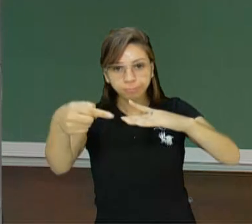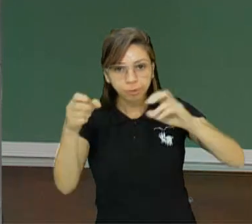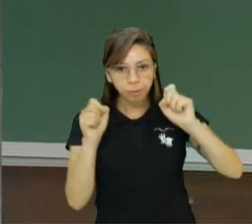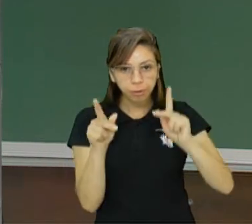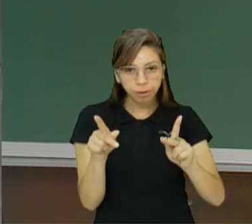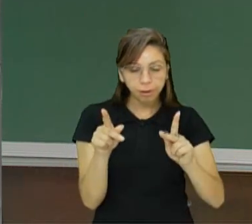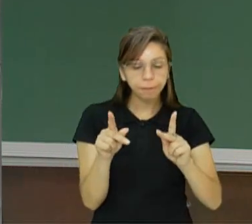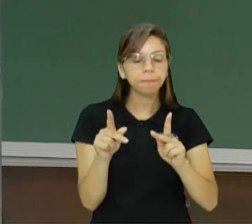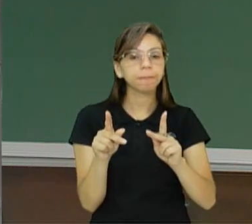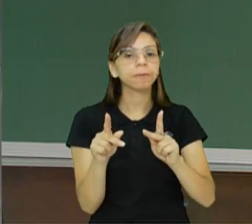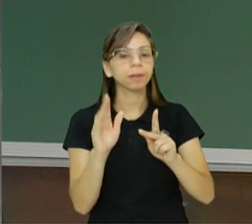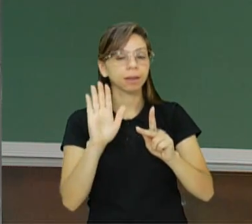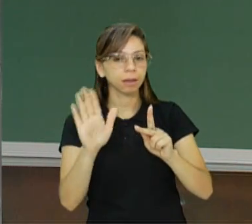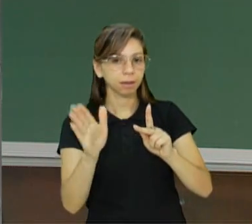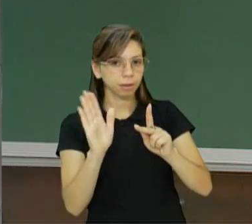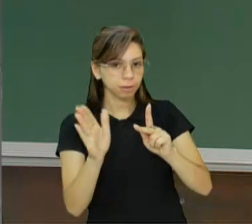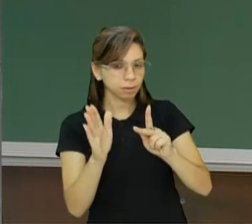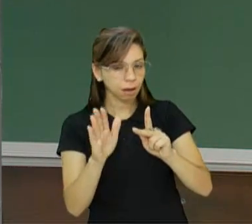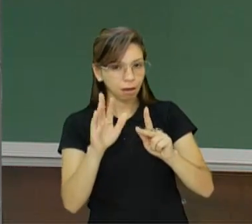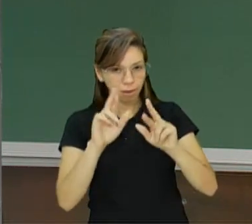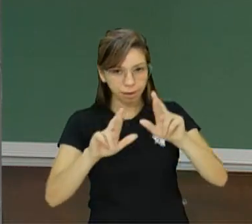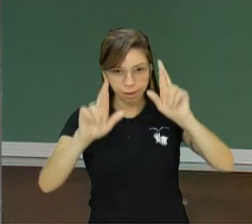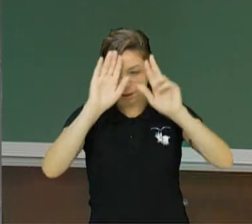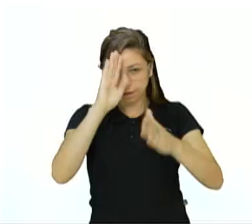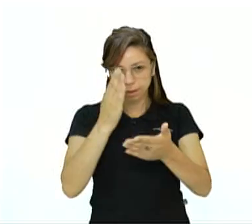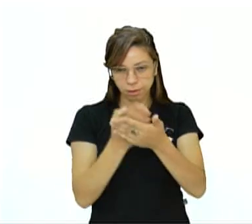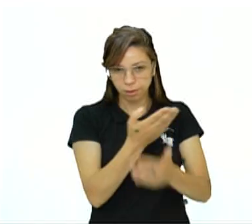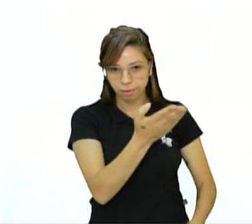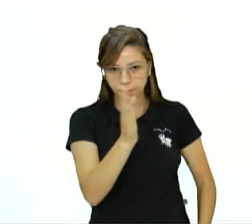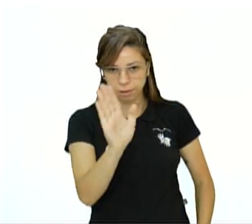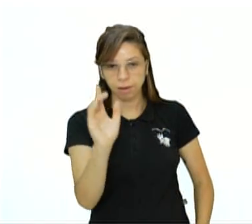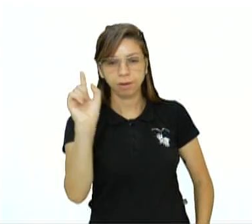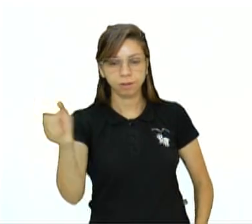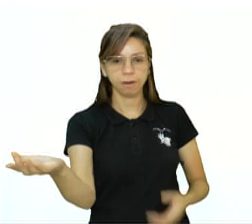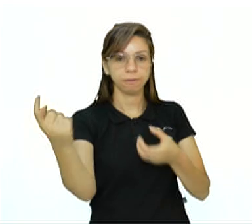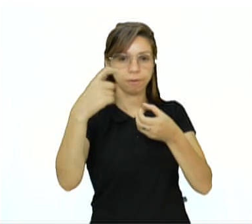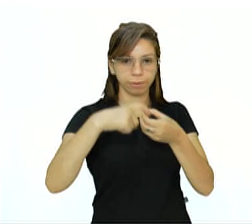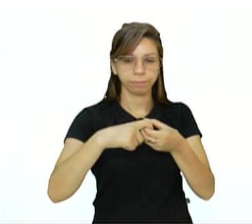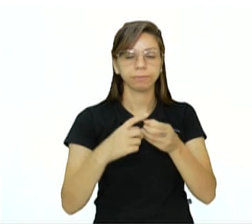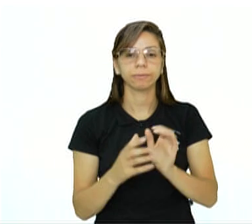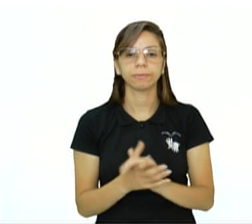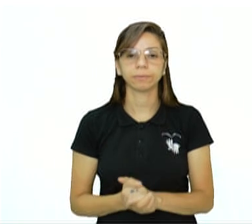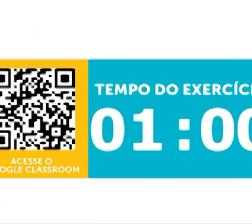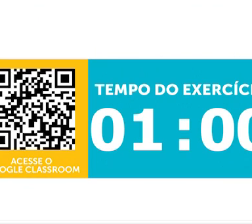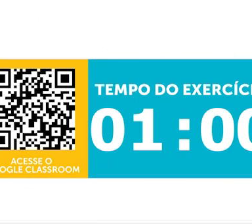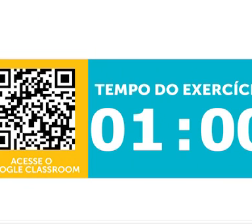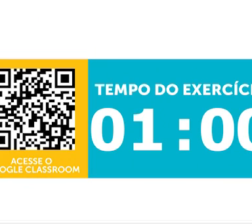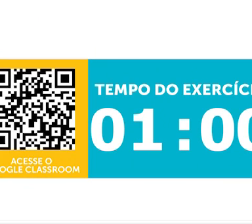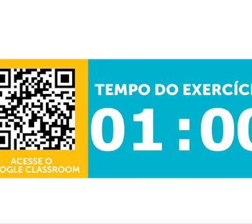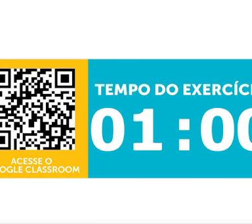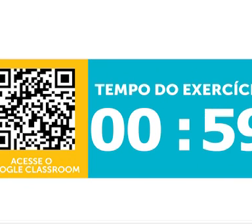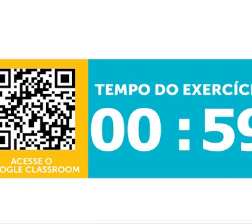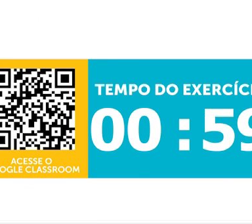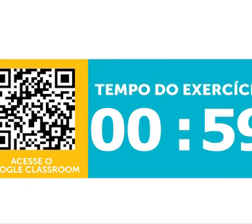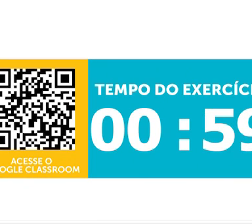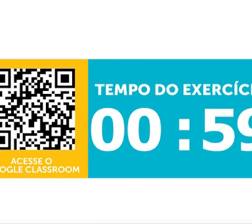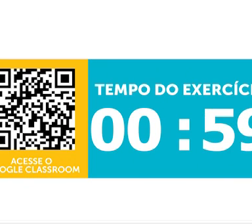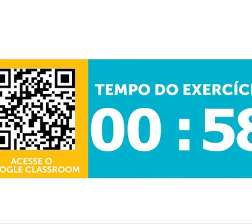Tranquilo? Façam aí, confiem em vocês, hein? E daqui a pouco a gente continua a montagem.